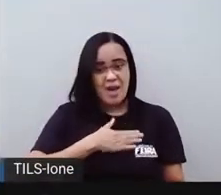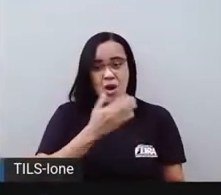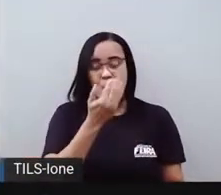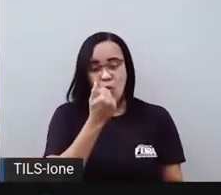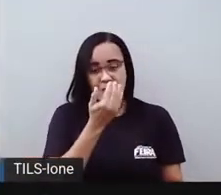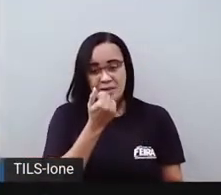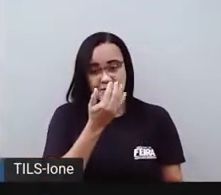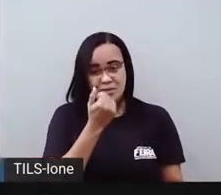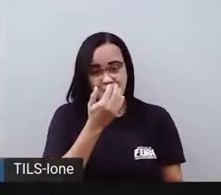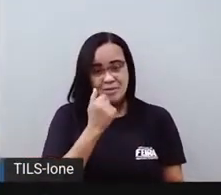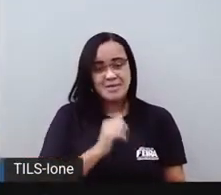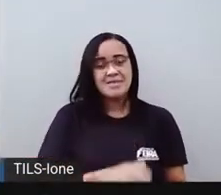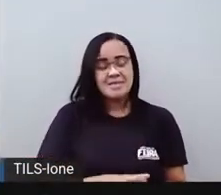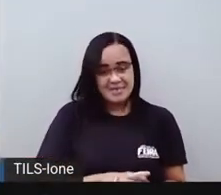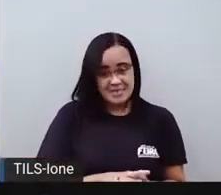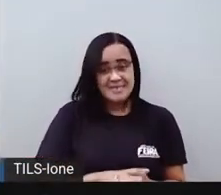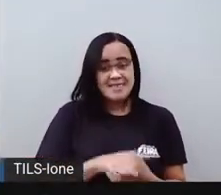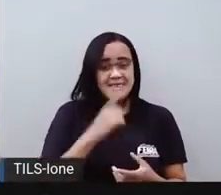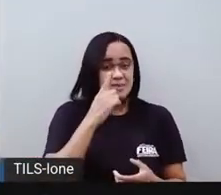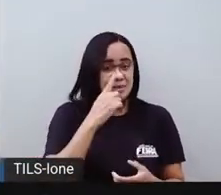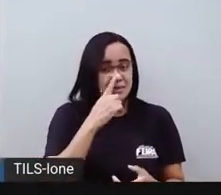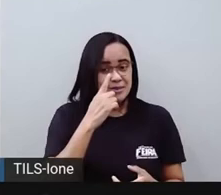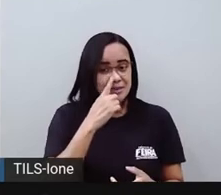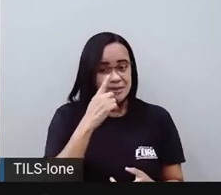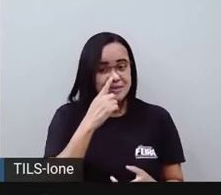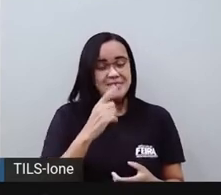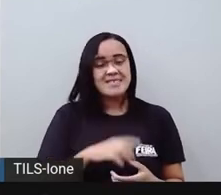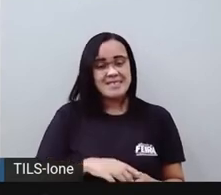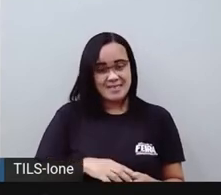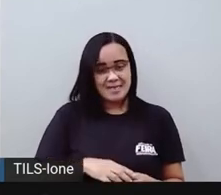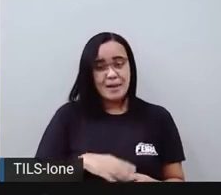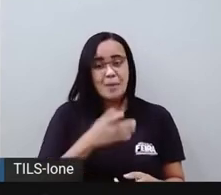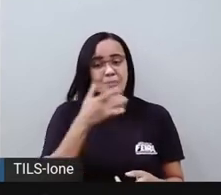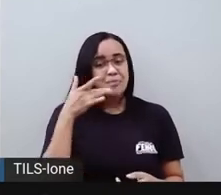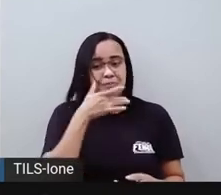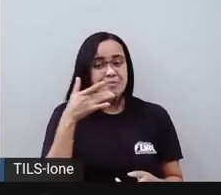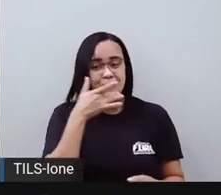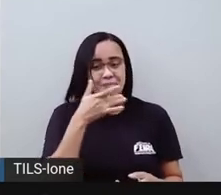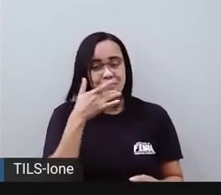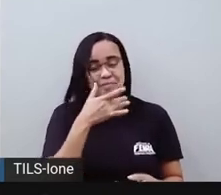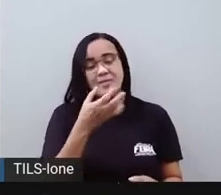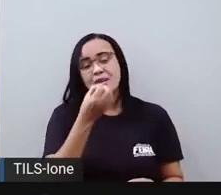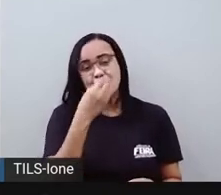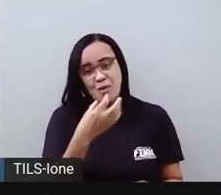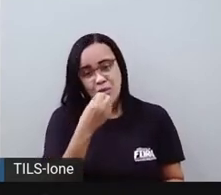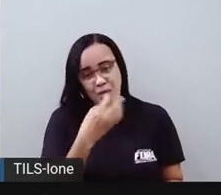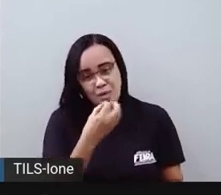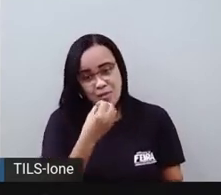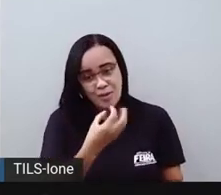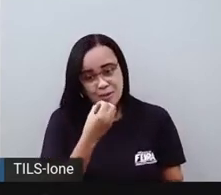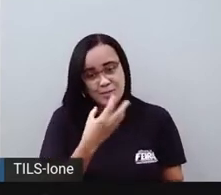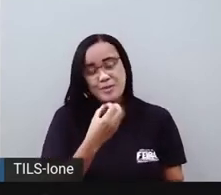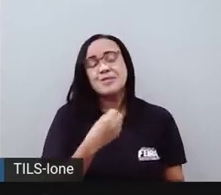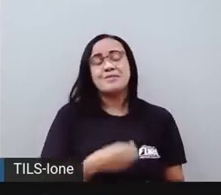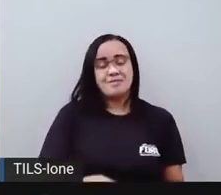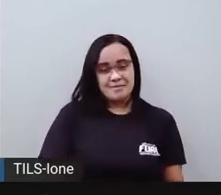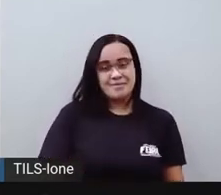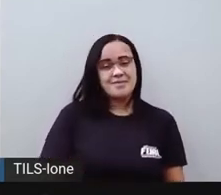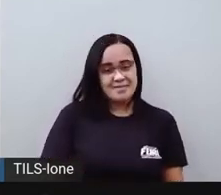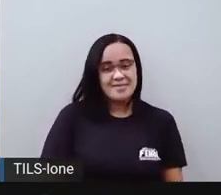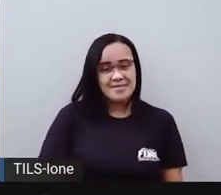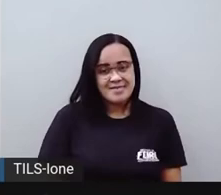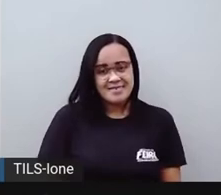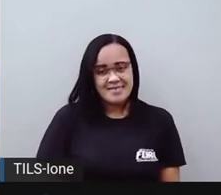nhaque. Esse biscoito, nhame, nhame, nhame, nhame. E tava bom, tava com cara de bom esse cookie. Tava com cara de bom,